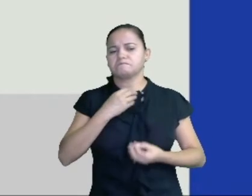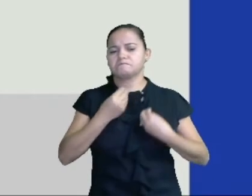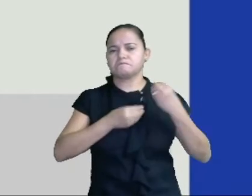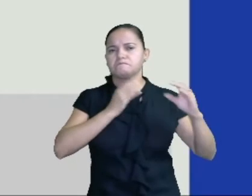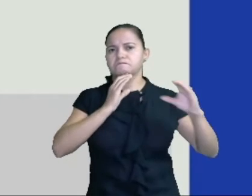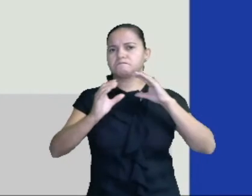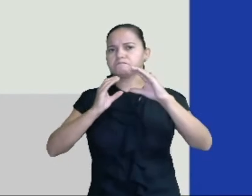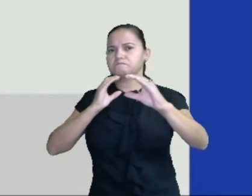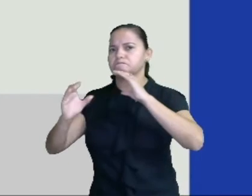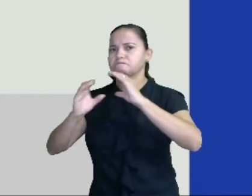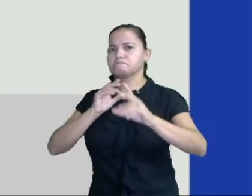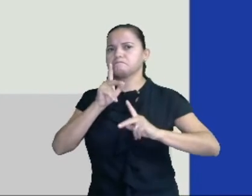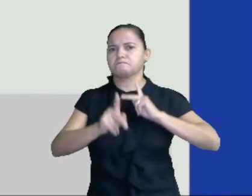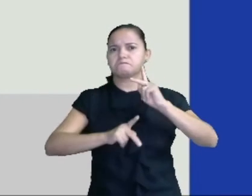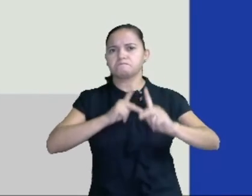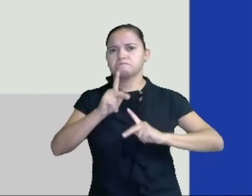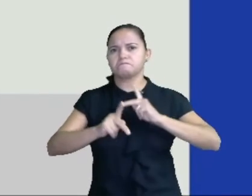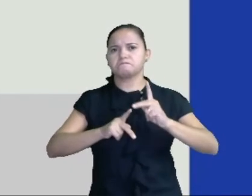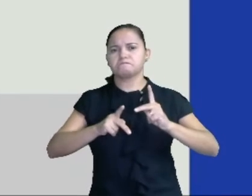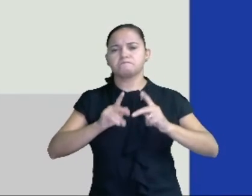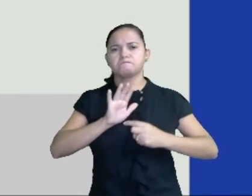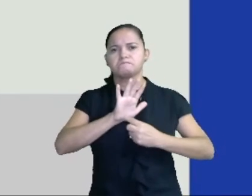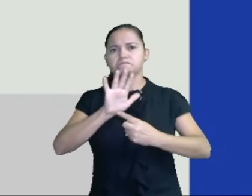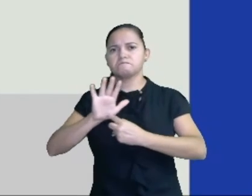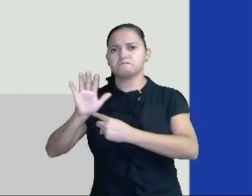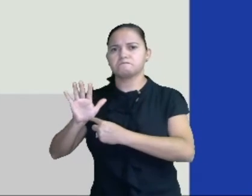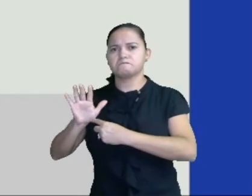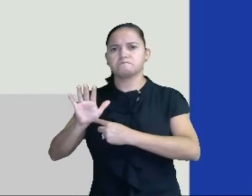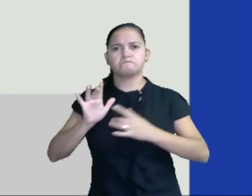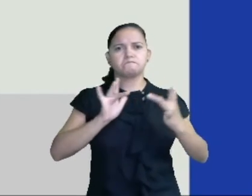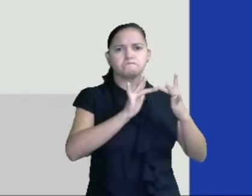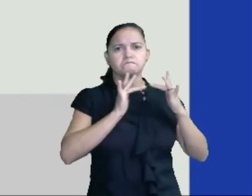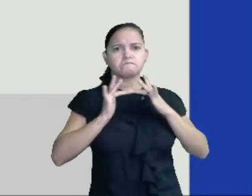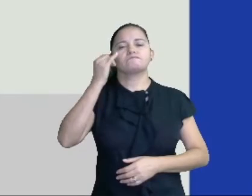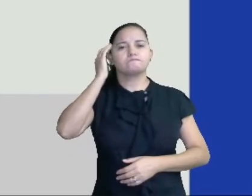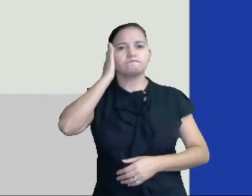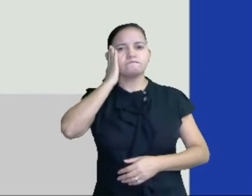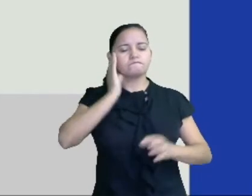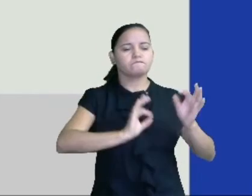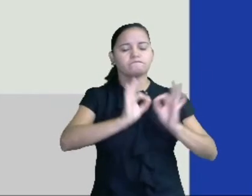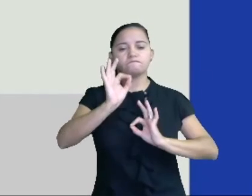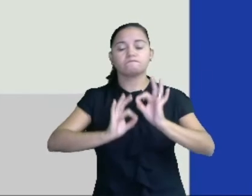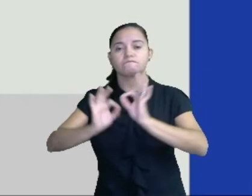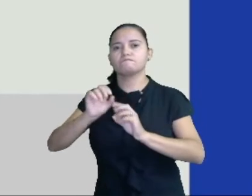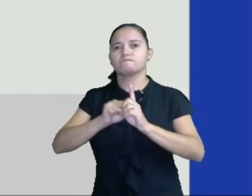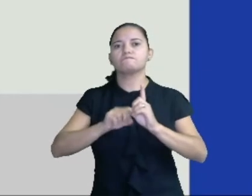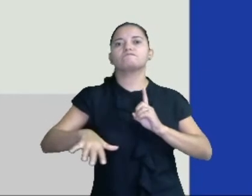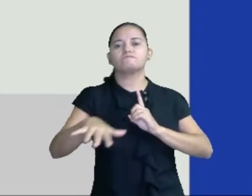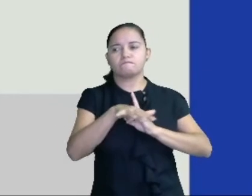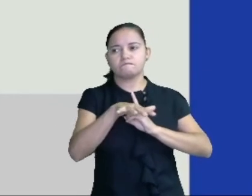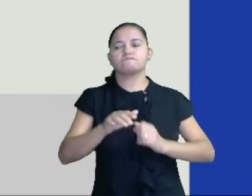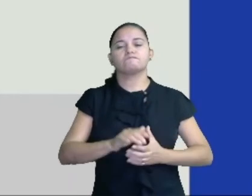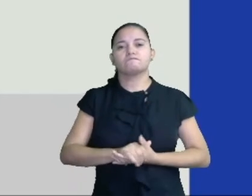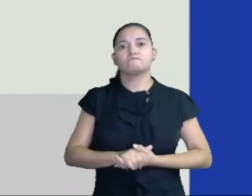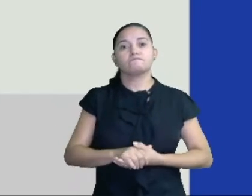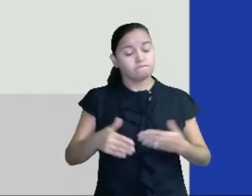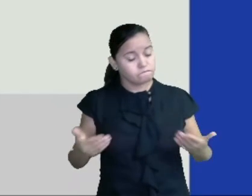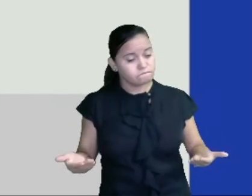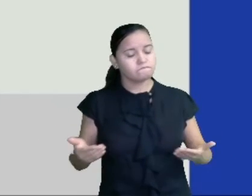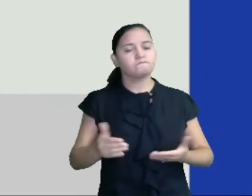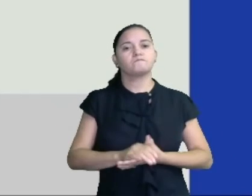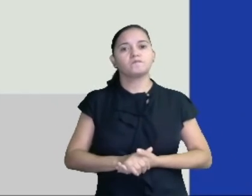citar do Egito, por exemplo, é a religiosidade, que é o Islã. Ah, professora, mas